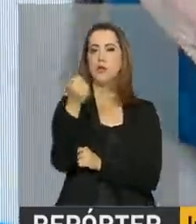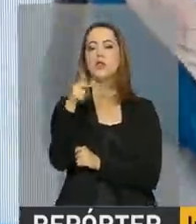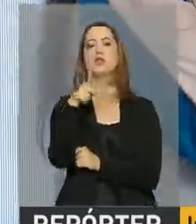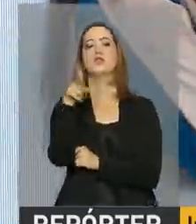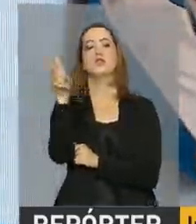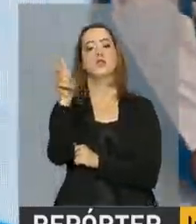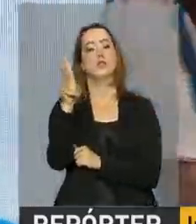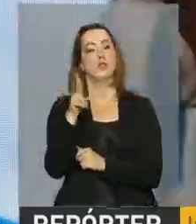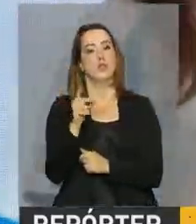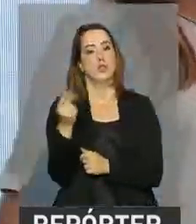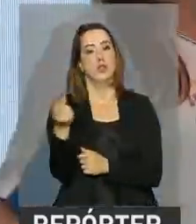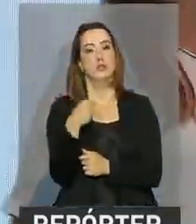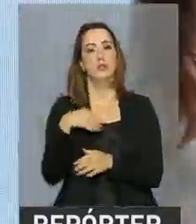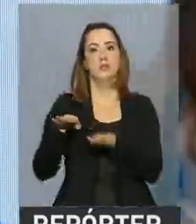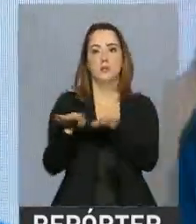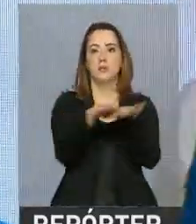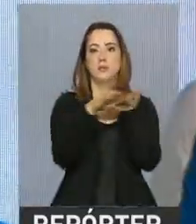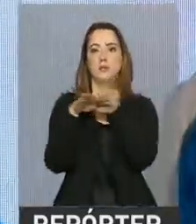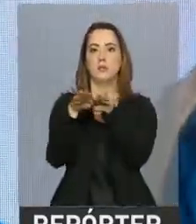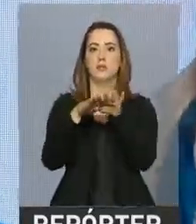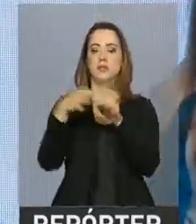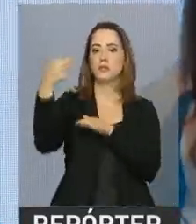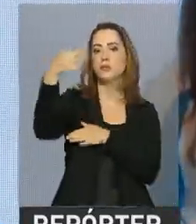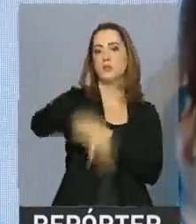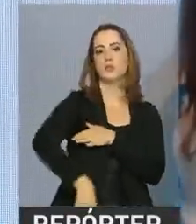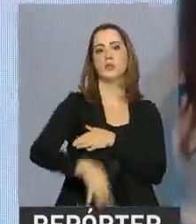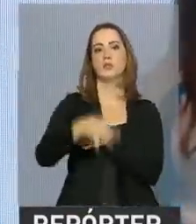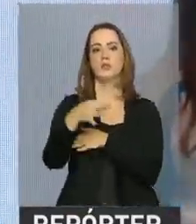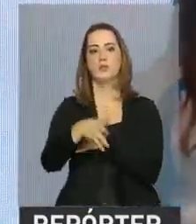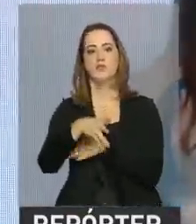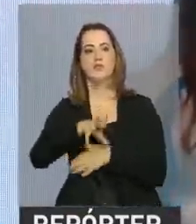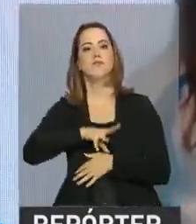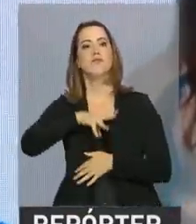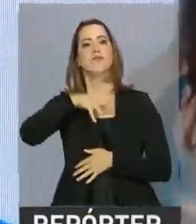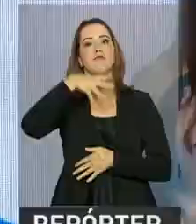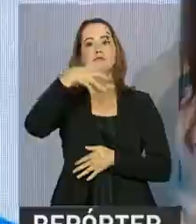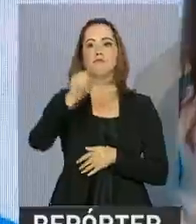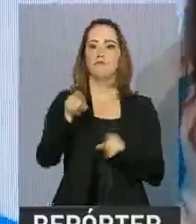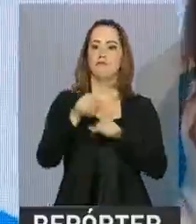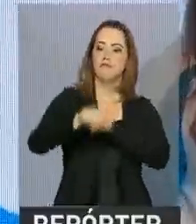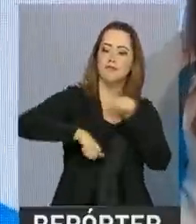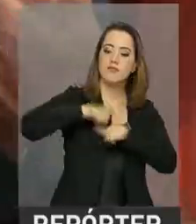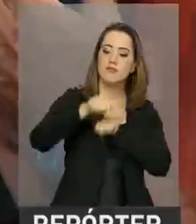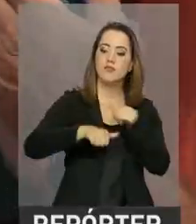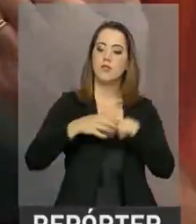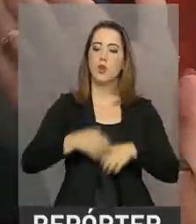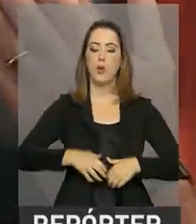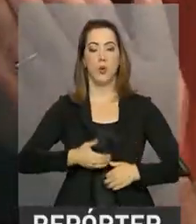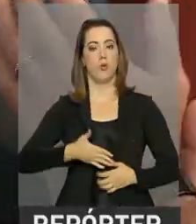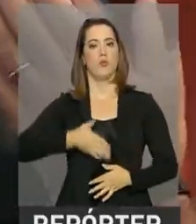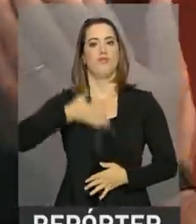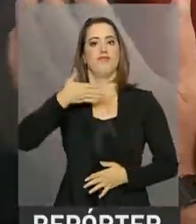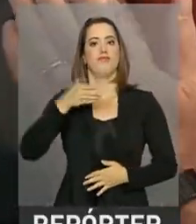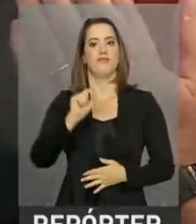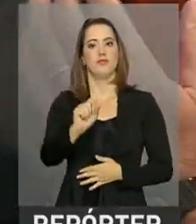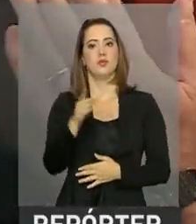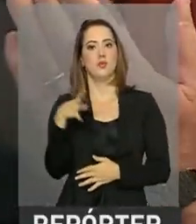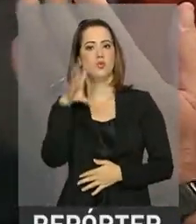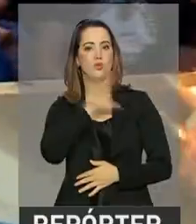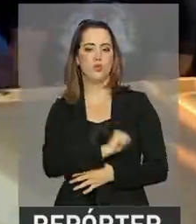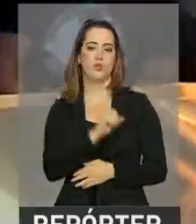dos jogos igualdade determinação inspiração transformação coragem e a paixão